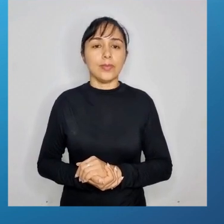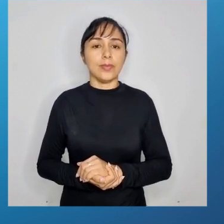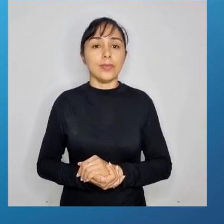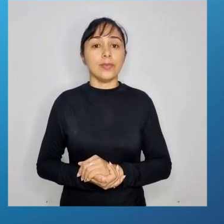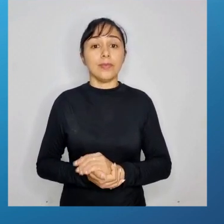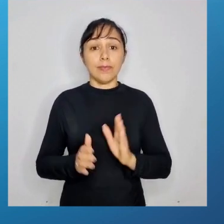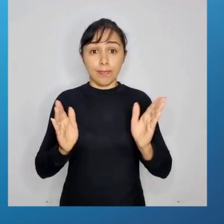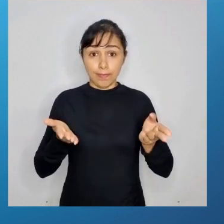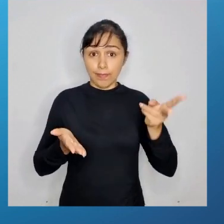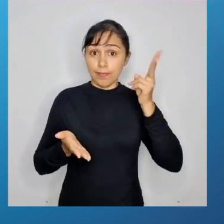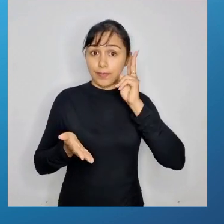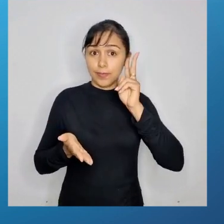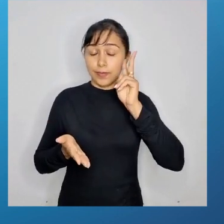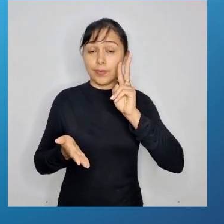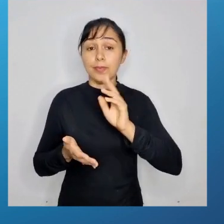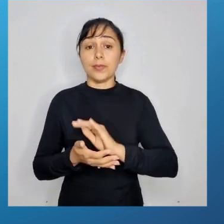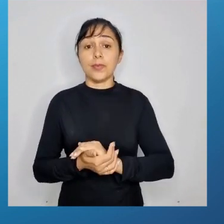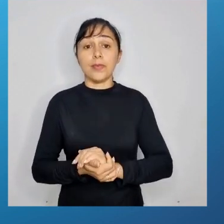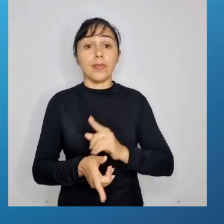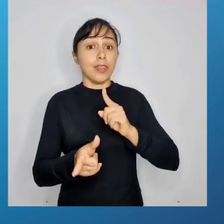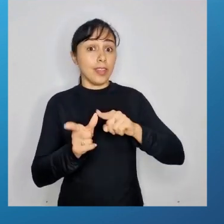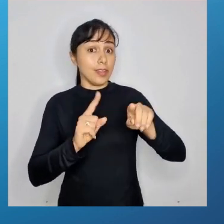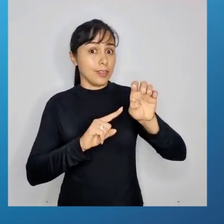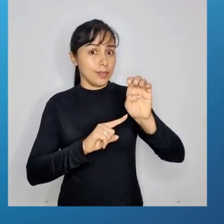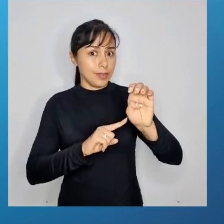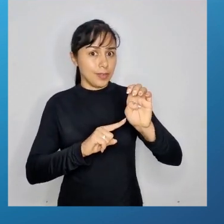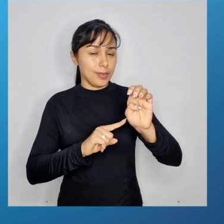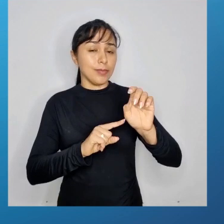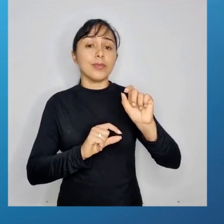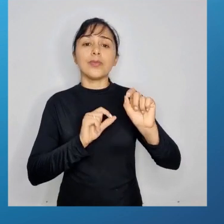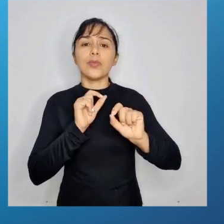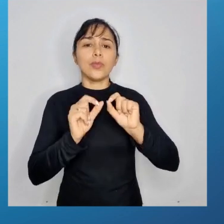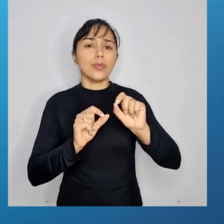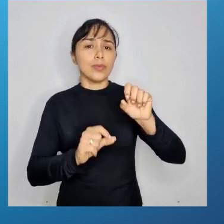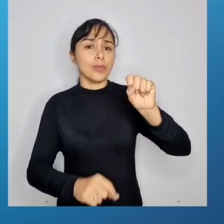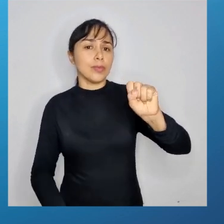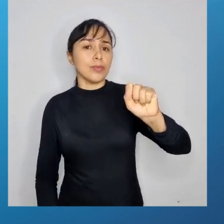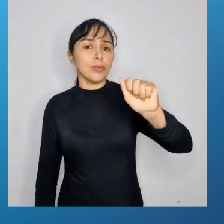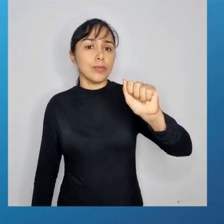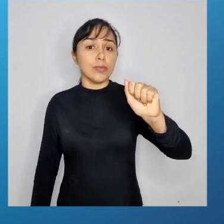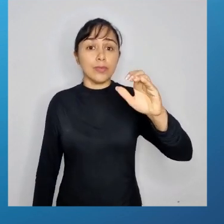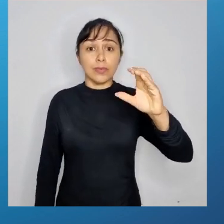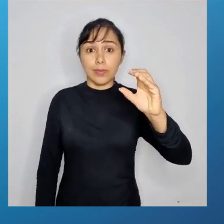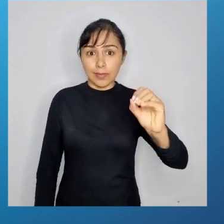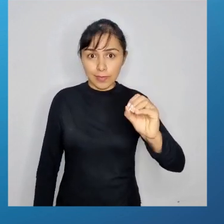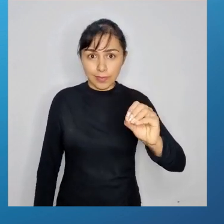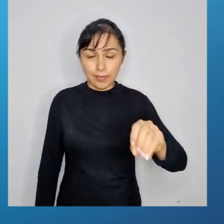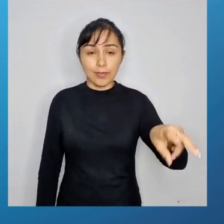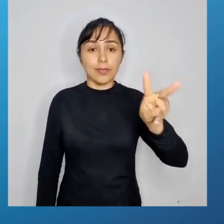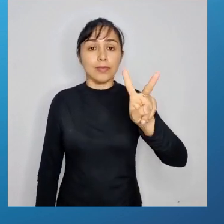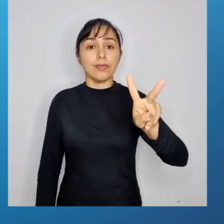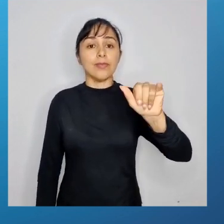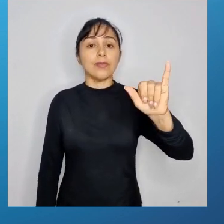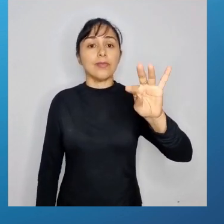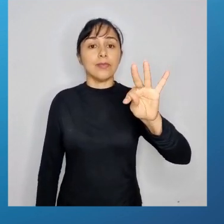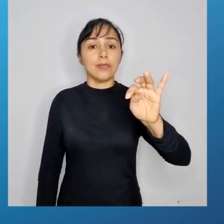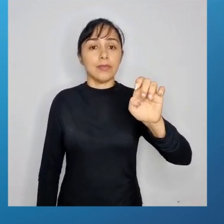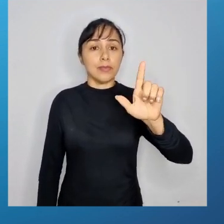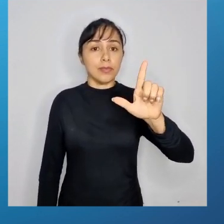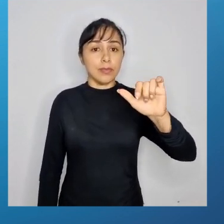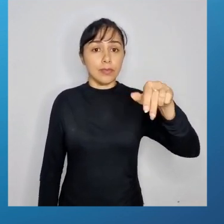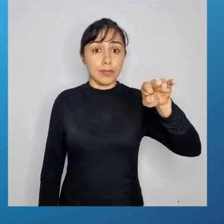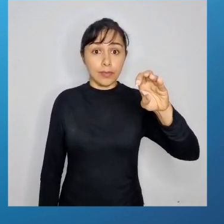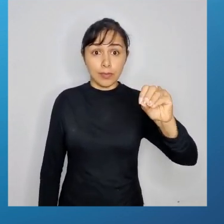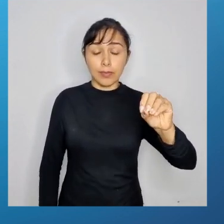Vamos aqui relembrar, né? O que é um saco vitelínico? Aqui nós temos aquela estrutura presente em répteis, que os ovos têm essa nutrição